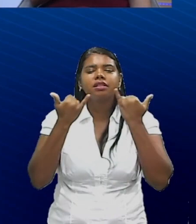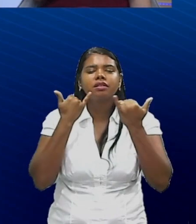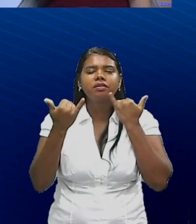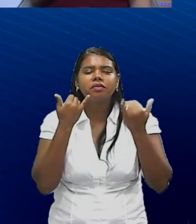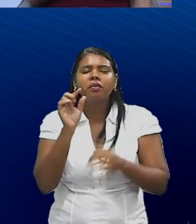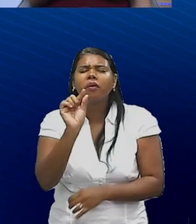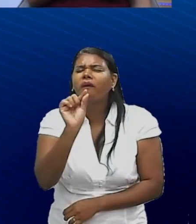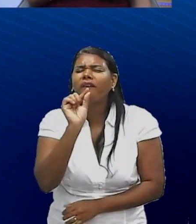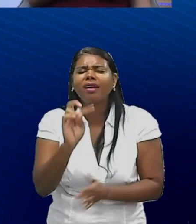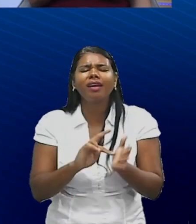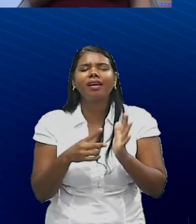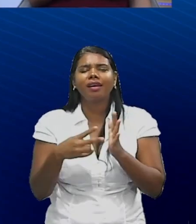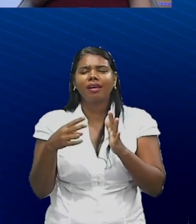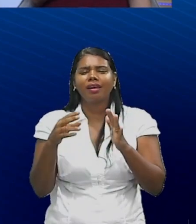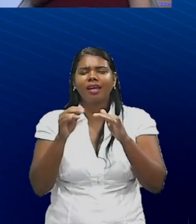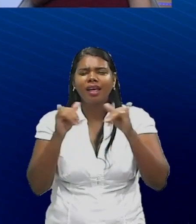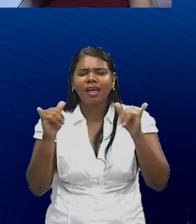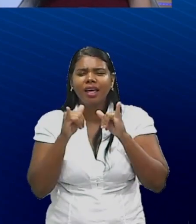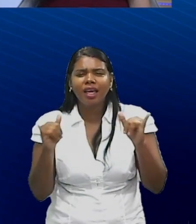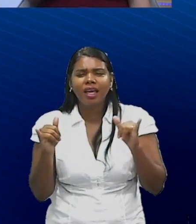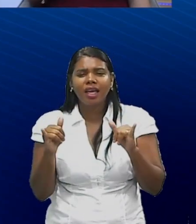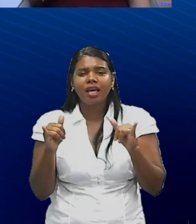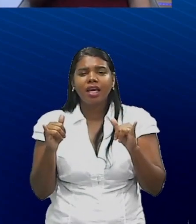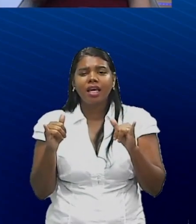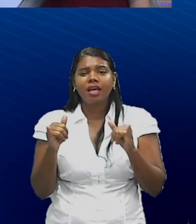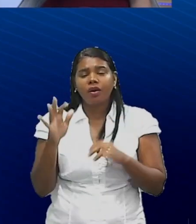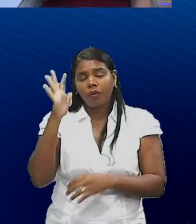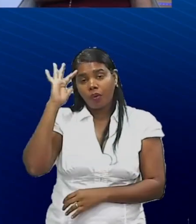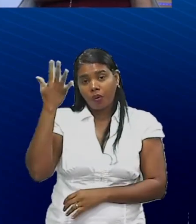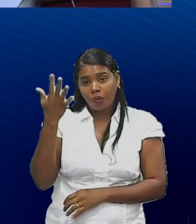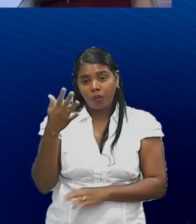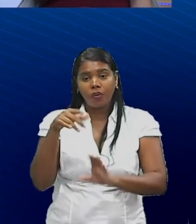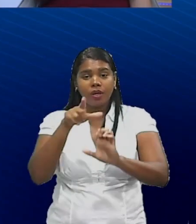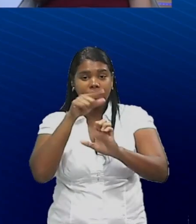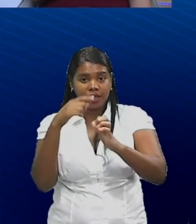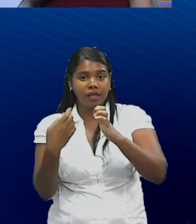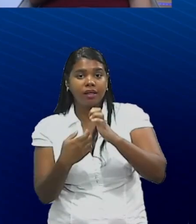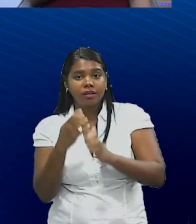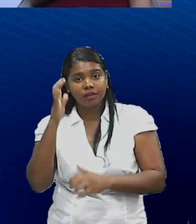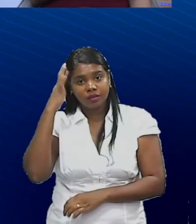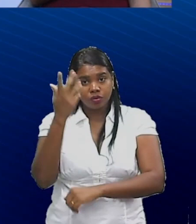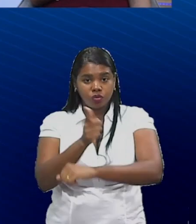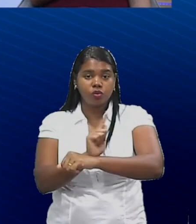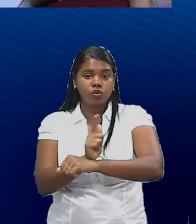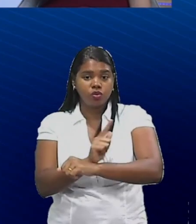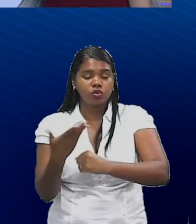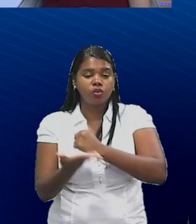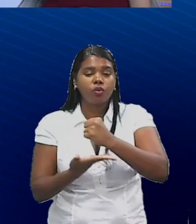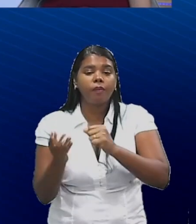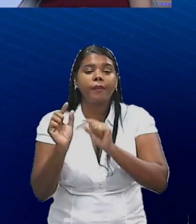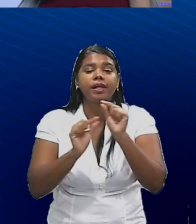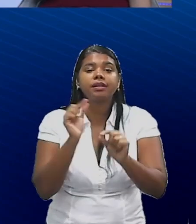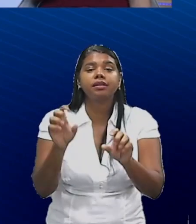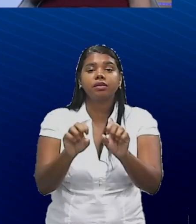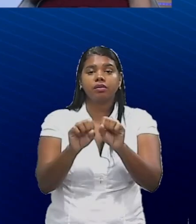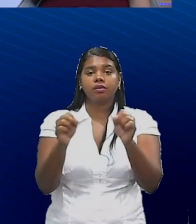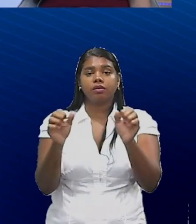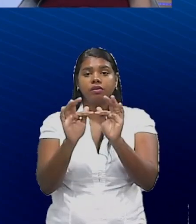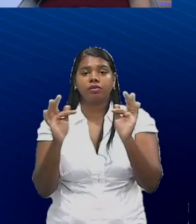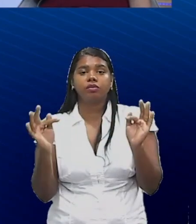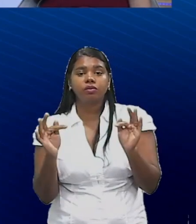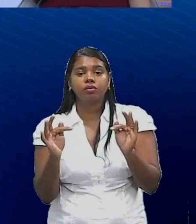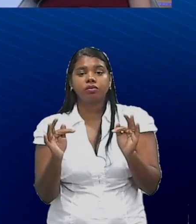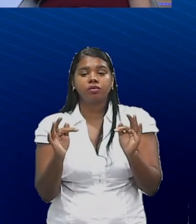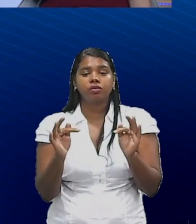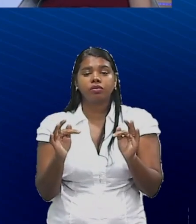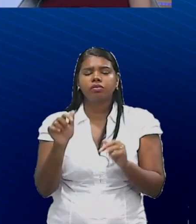isso? Qualquer decisão que a empresa tome, a alta direção, o gestor, tem que ser baseada em quê? No sistema de medição por